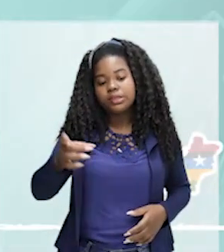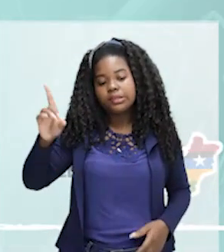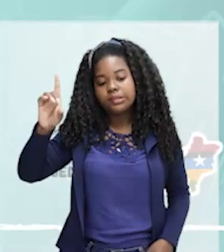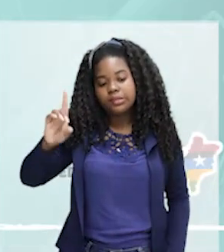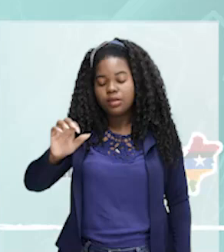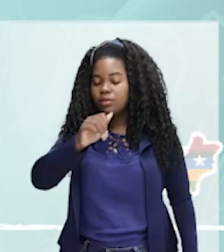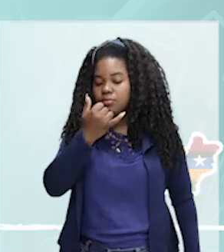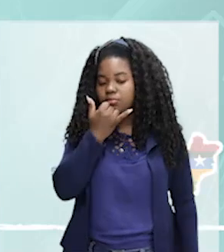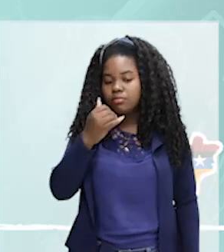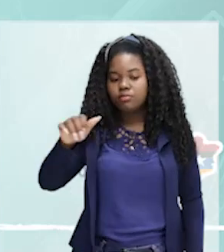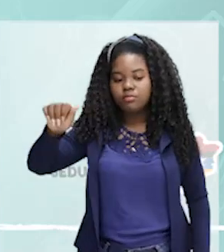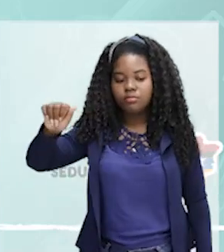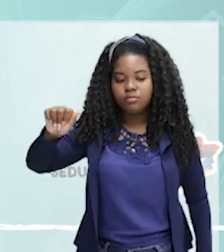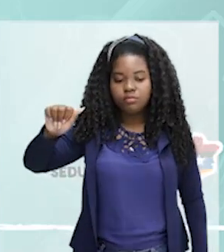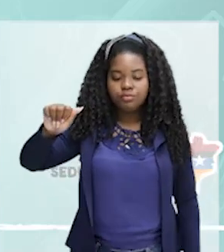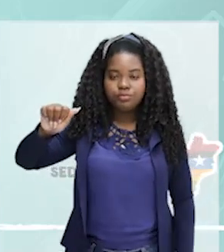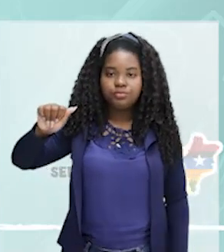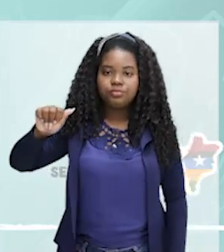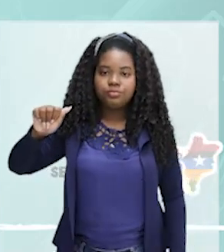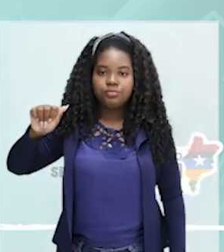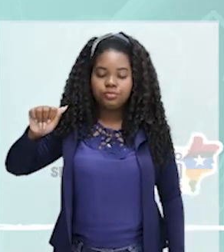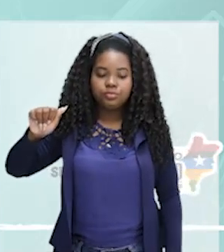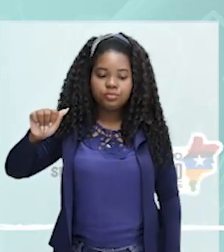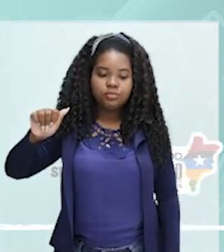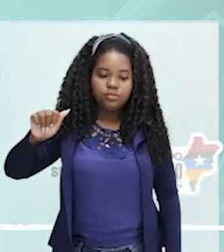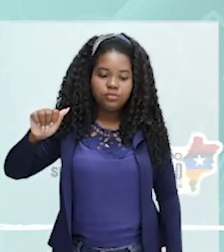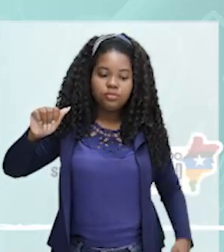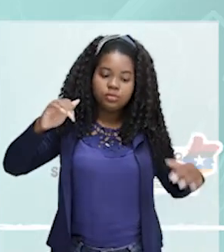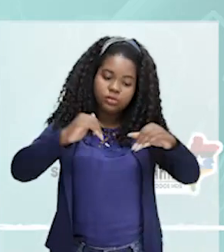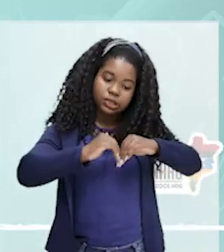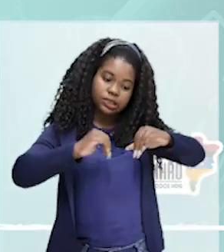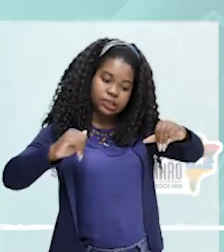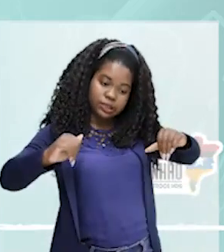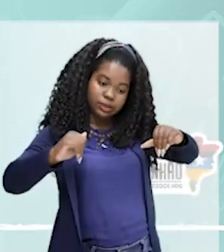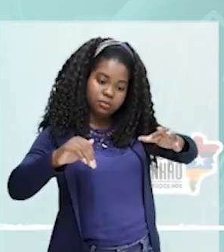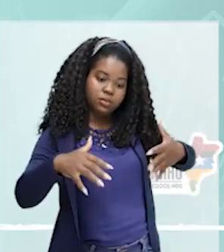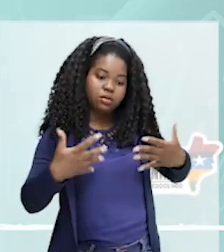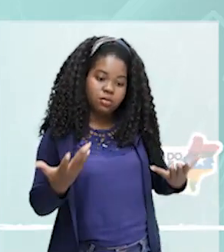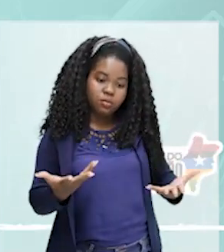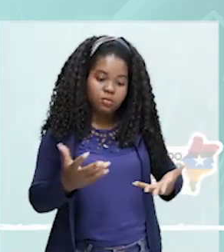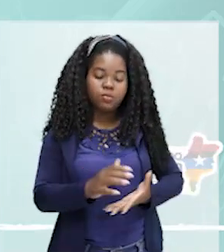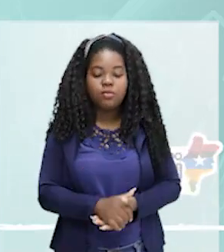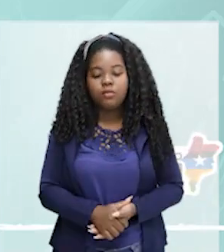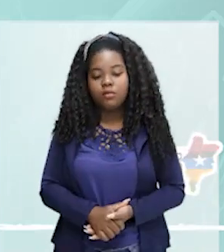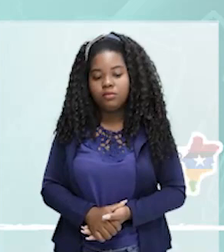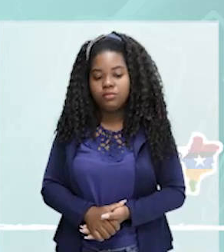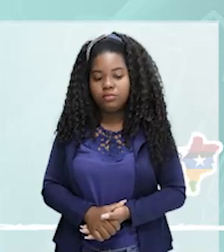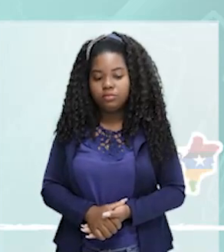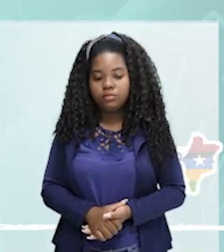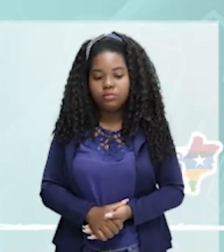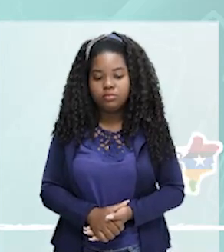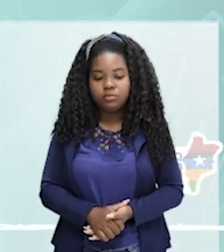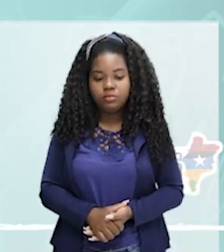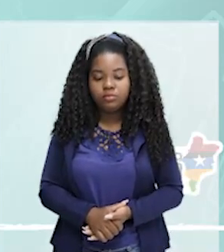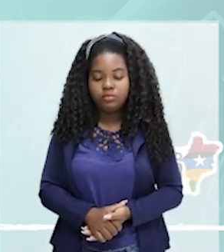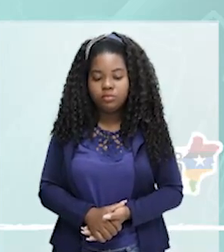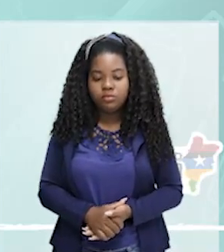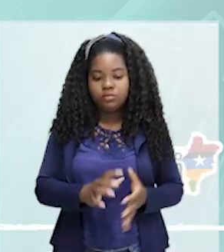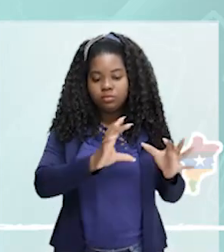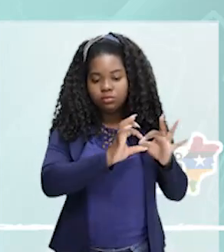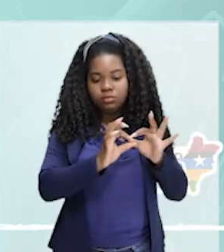decidir separar. Split up significa separar alguma coisa. E tanto pode ser usado no contexto